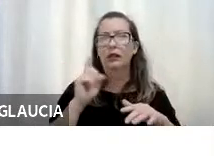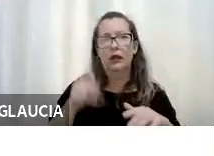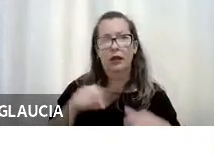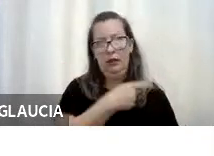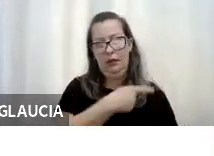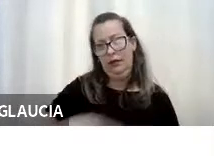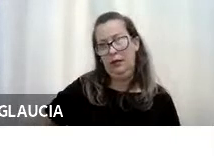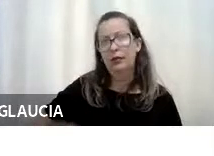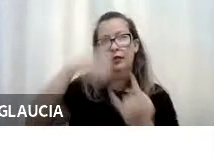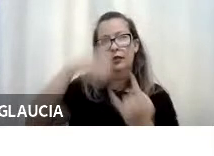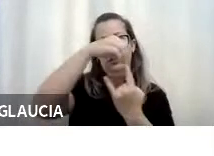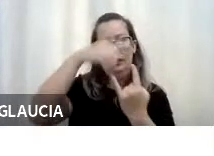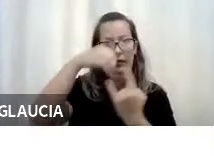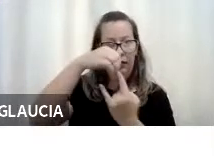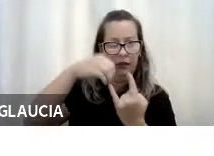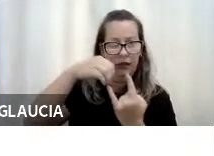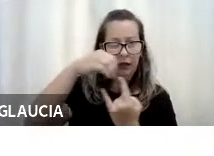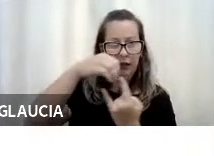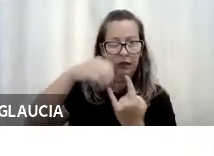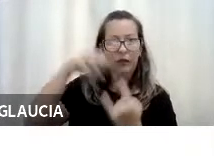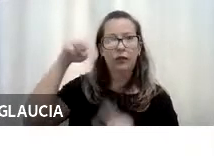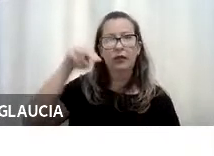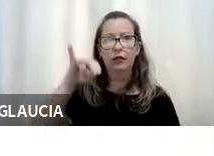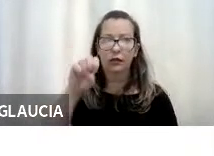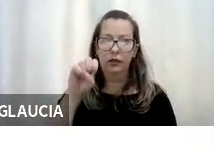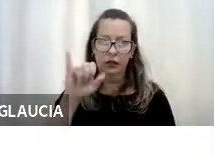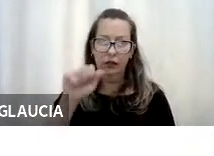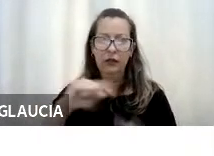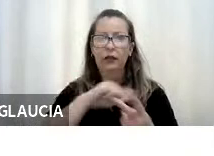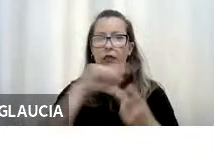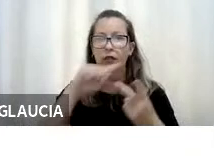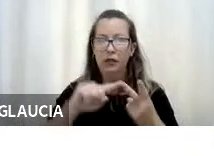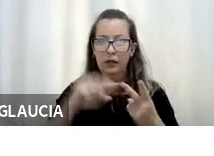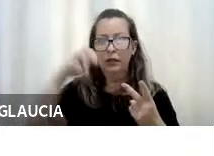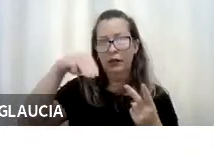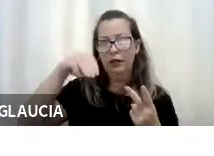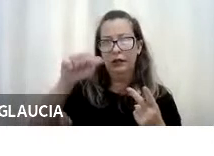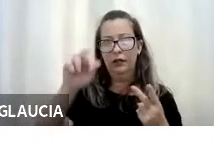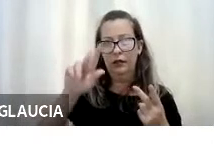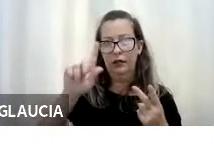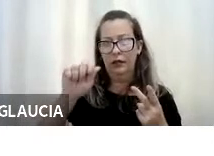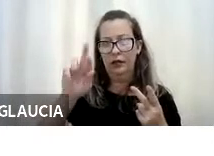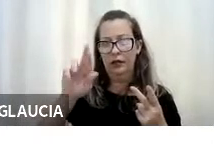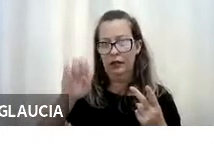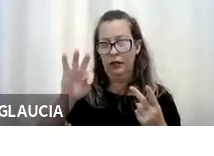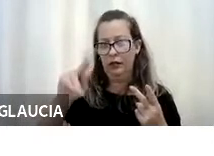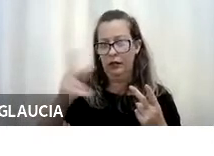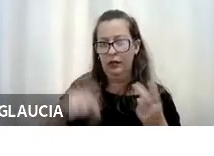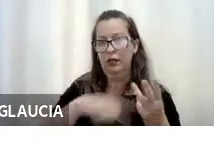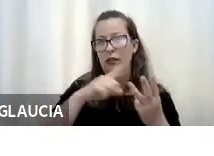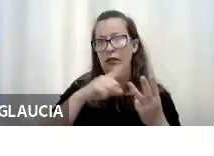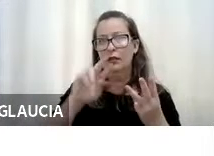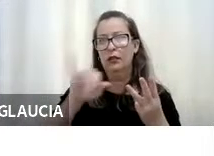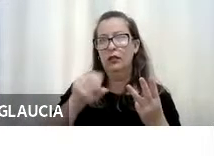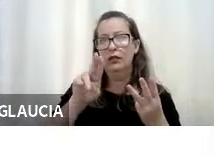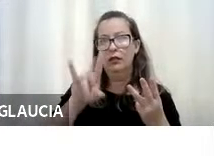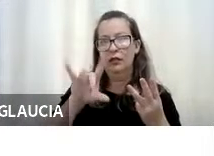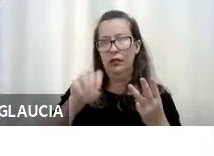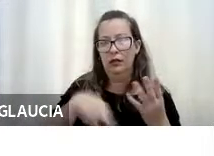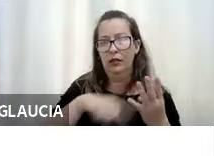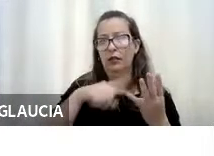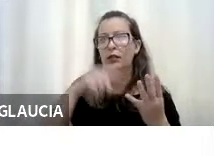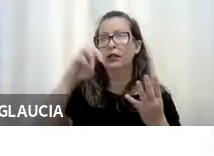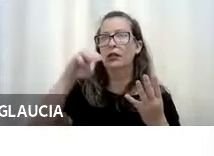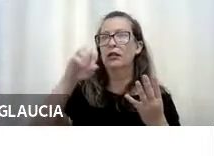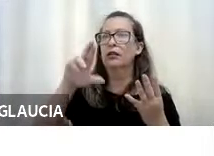da Fiocruz, Nízia, em seguida a Margarete Dalcomo, o Júlio Croda e o Marco Krieger, que são os nossos